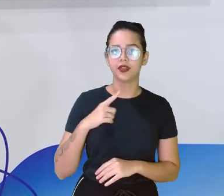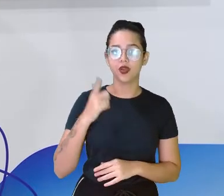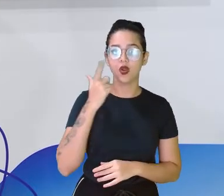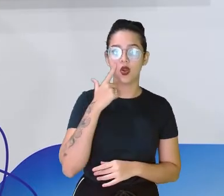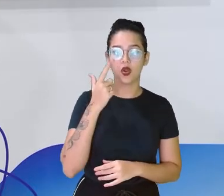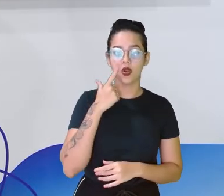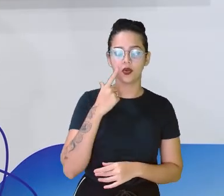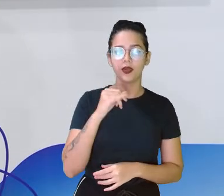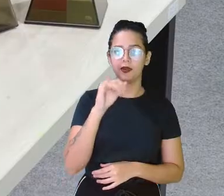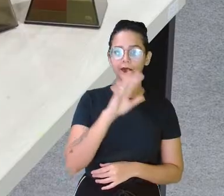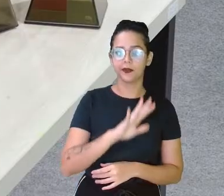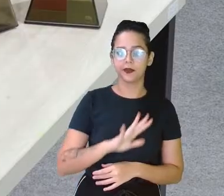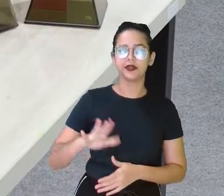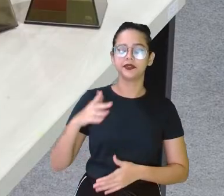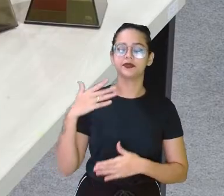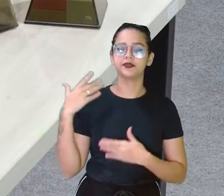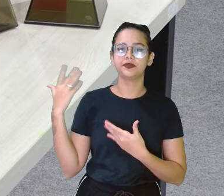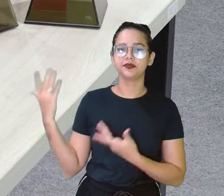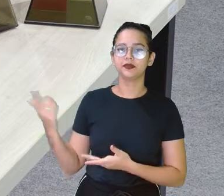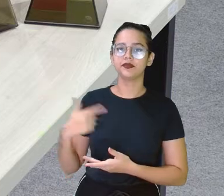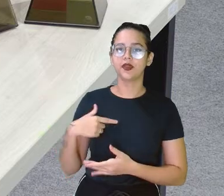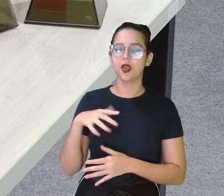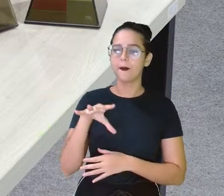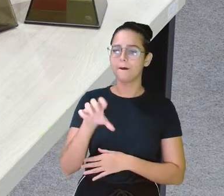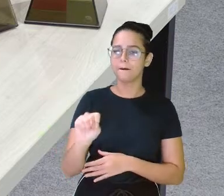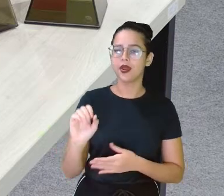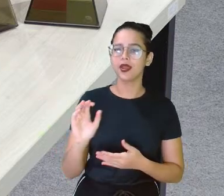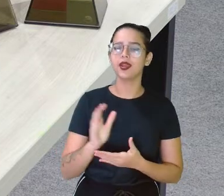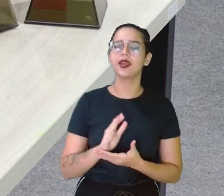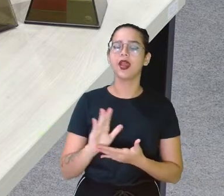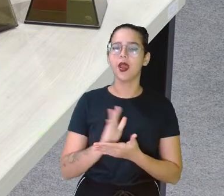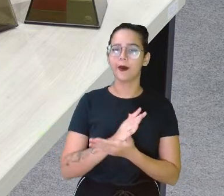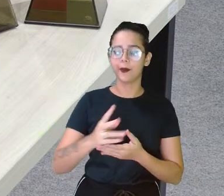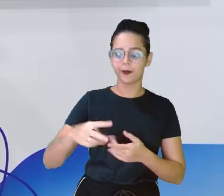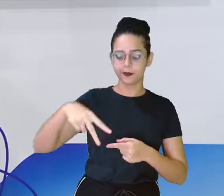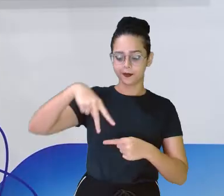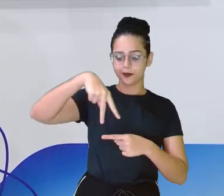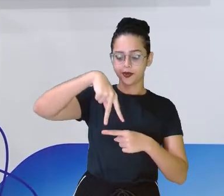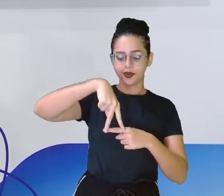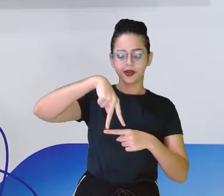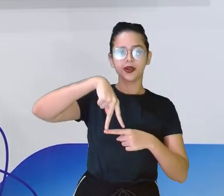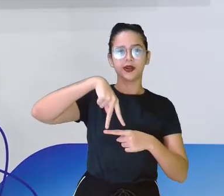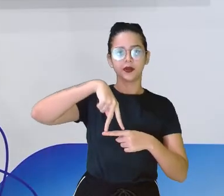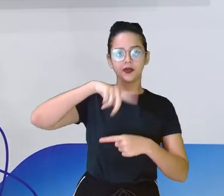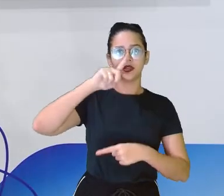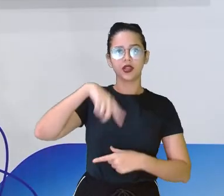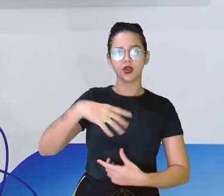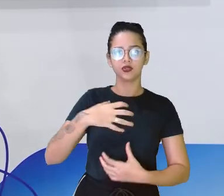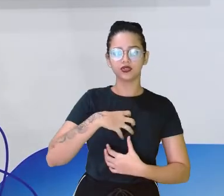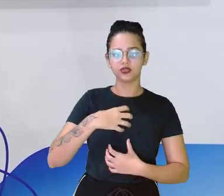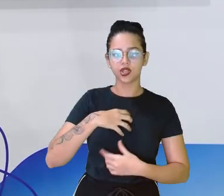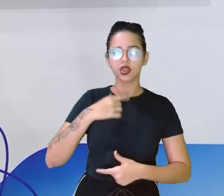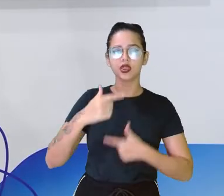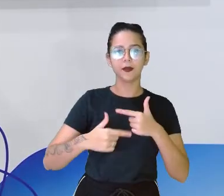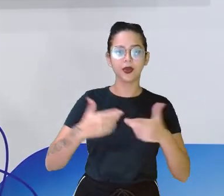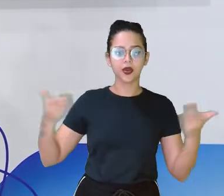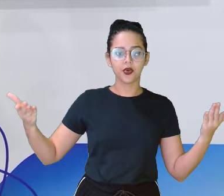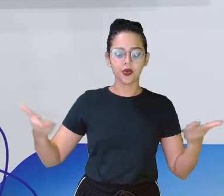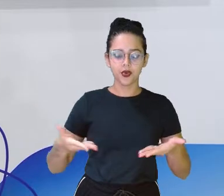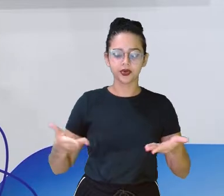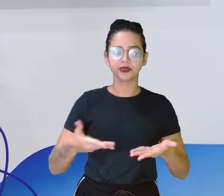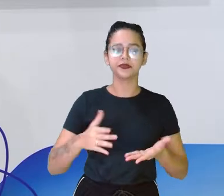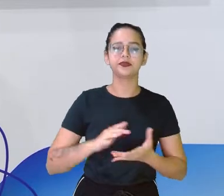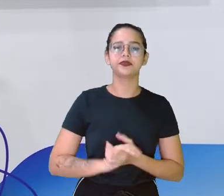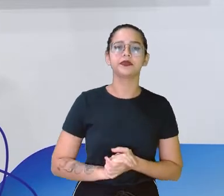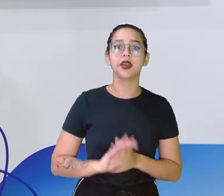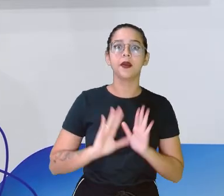a figura aqui. Eu trouxe, claro, uma pirâmide, que será a forma trabalhada hoje.